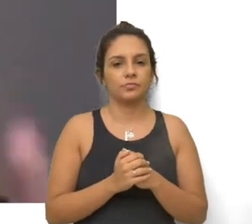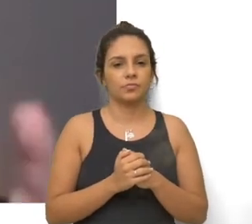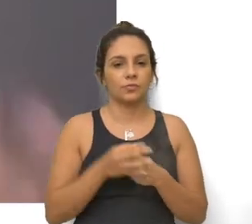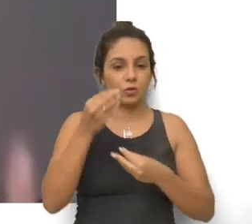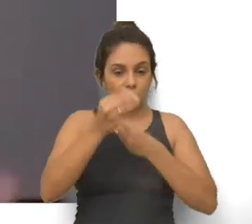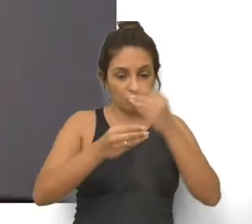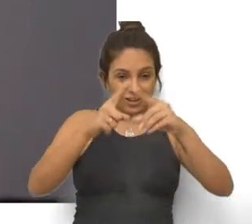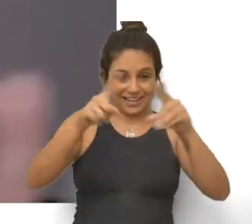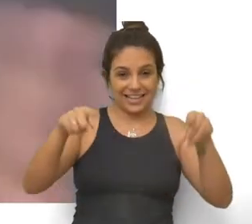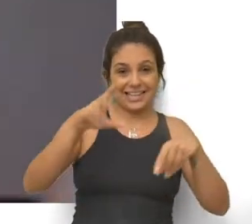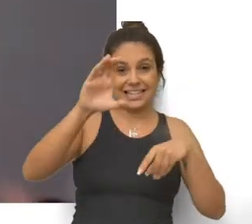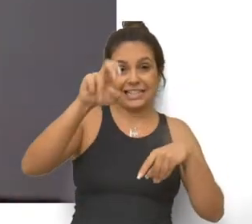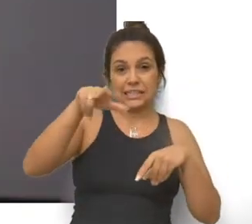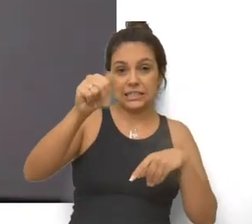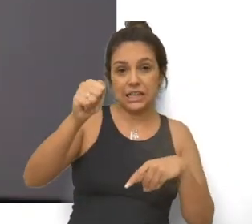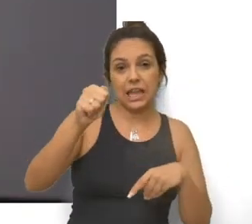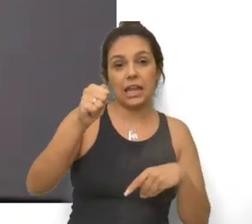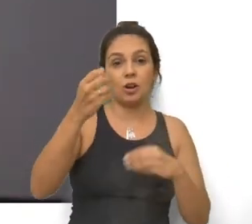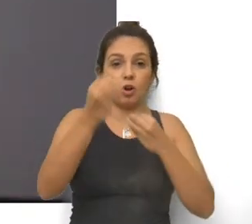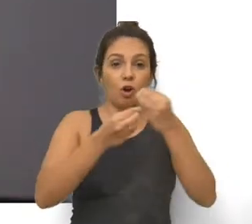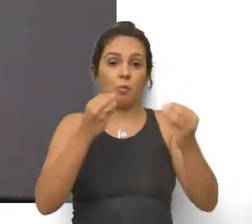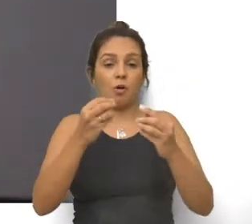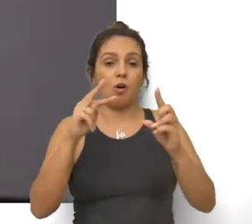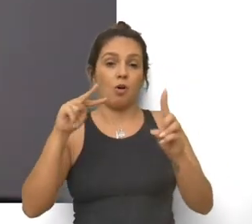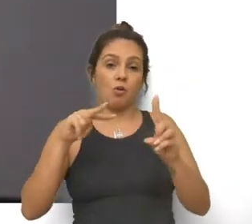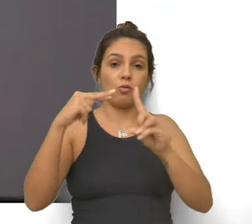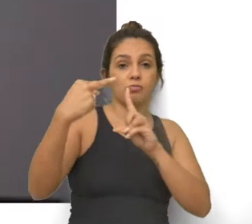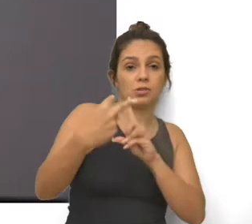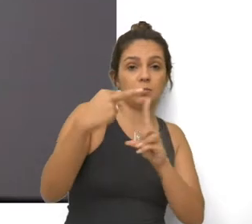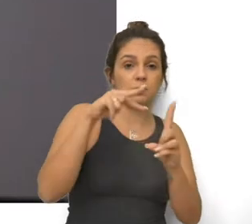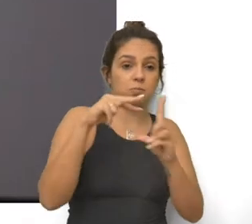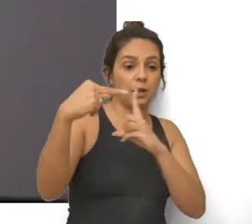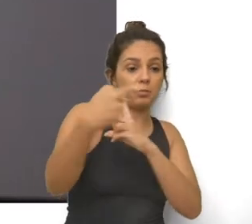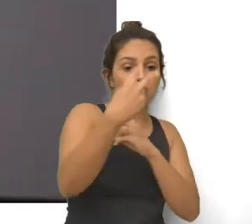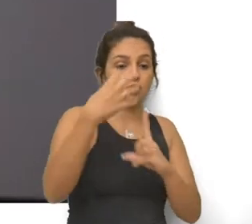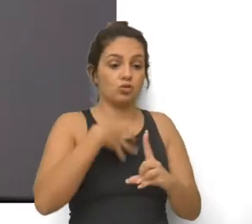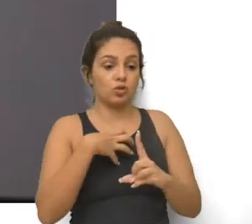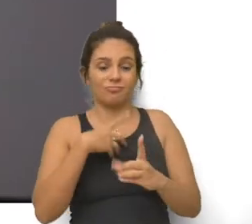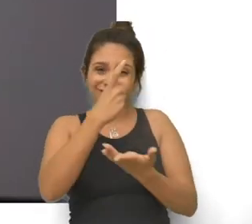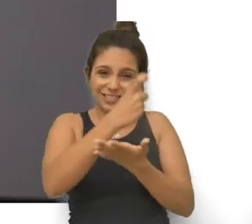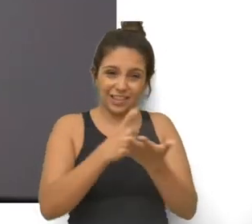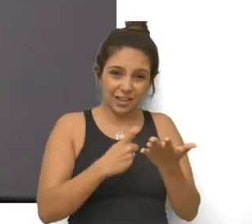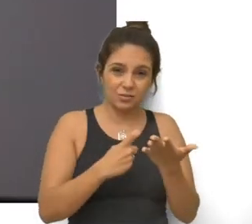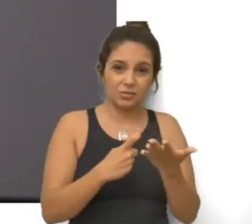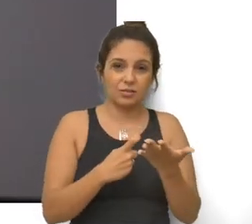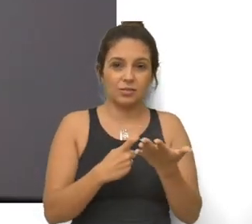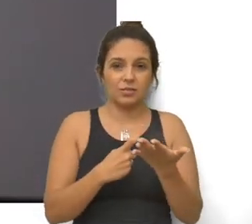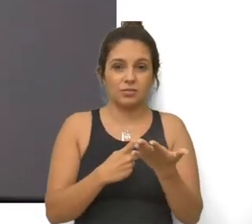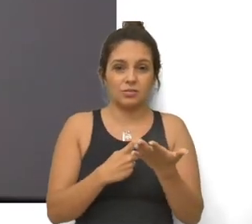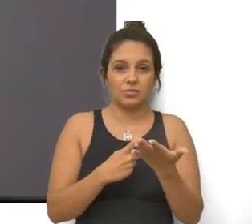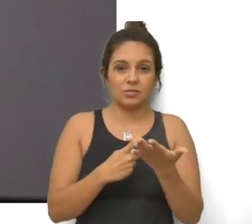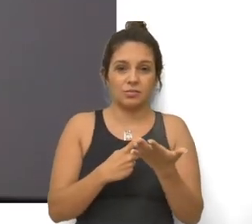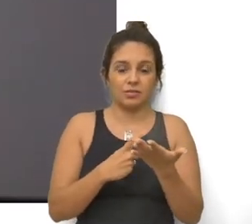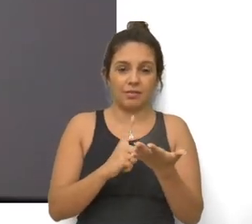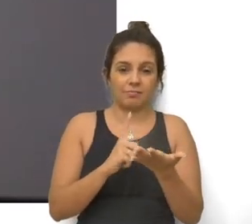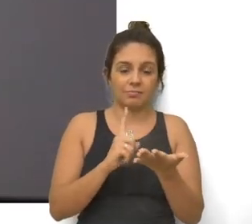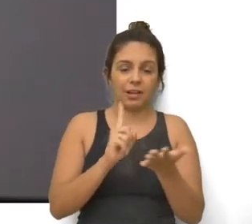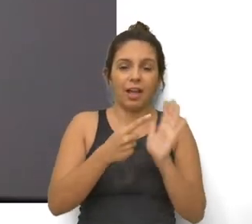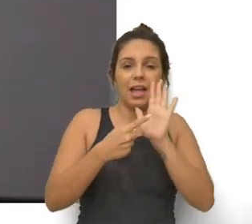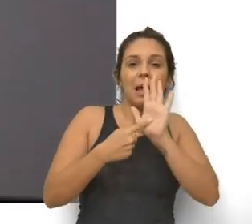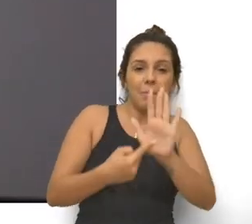que o cenógrafo ia tratar a concepção do Posse. Então, o texto era um pretexto,